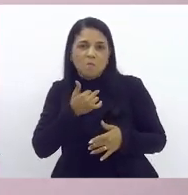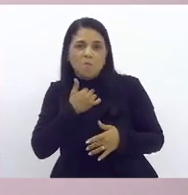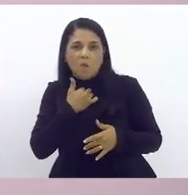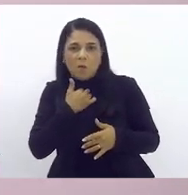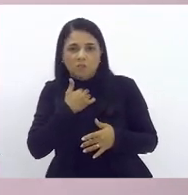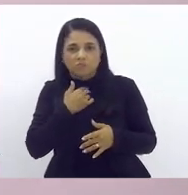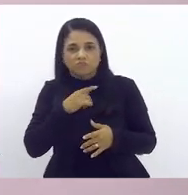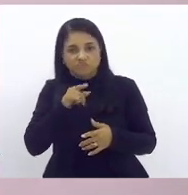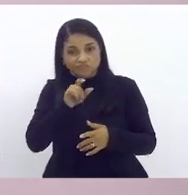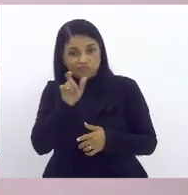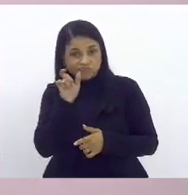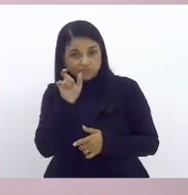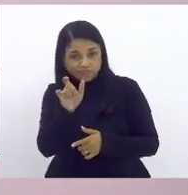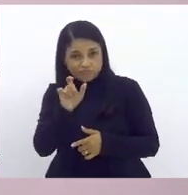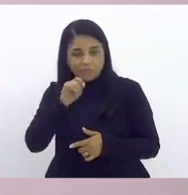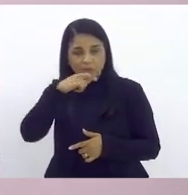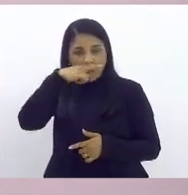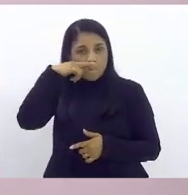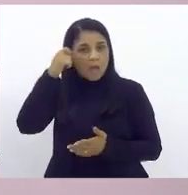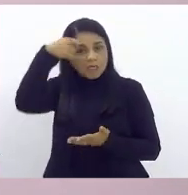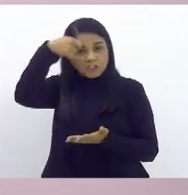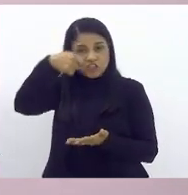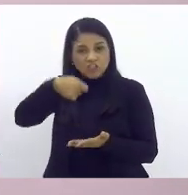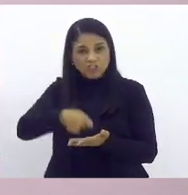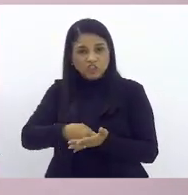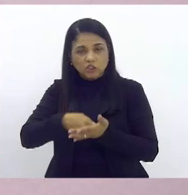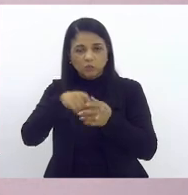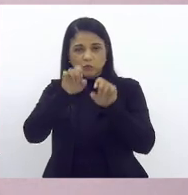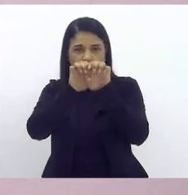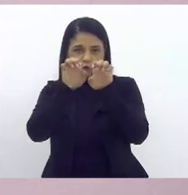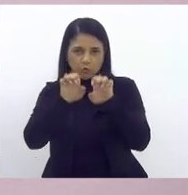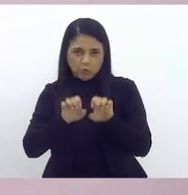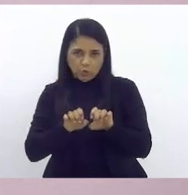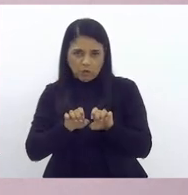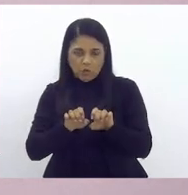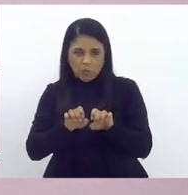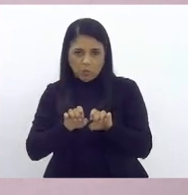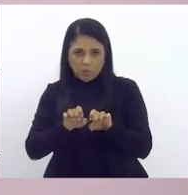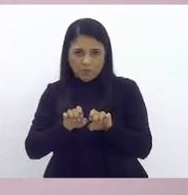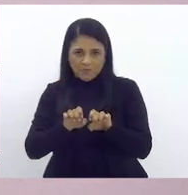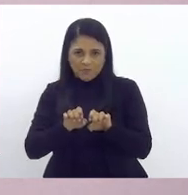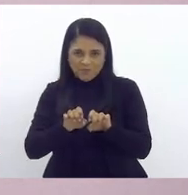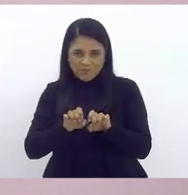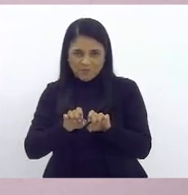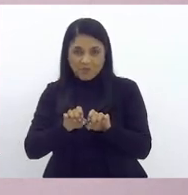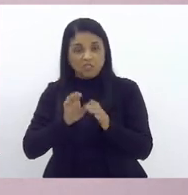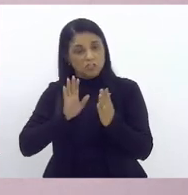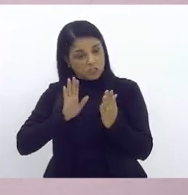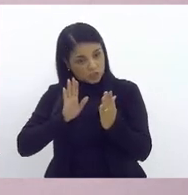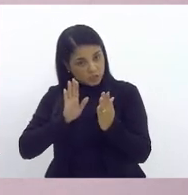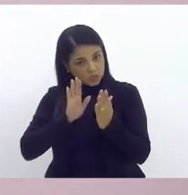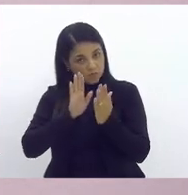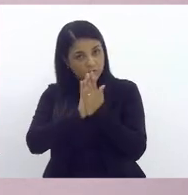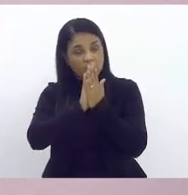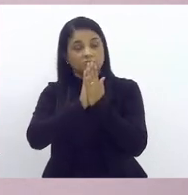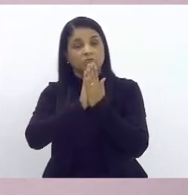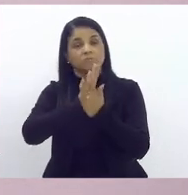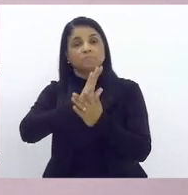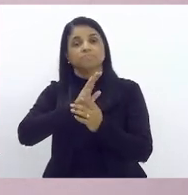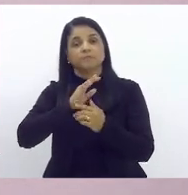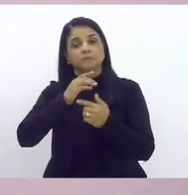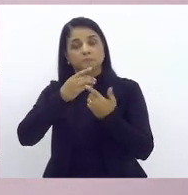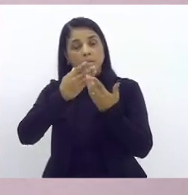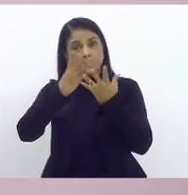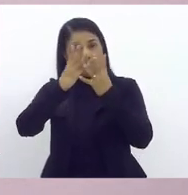chama machismo, sim, machismo estrutural. E machismo a gente enfrenta e derruba.